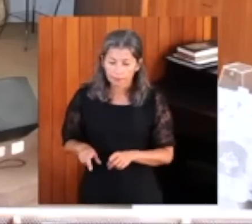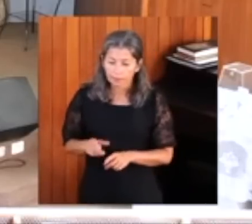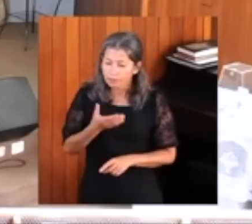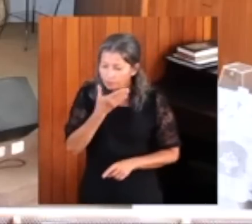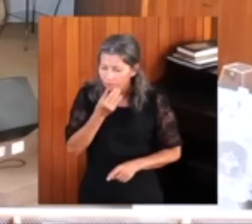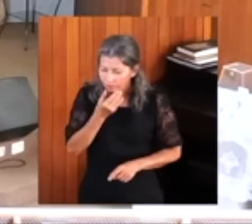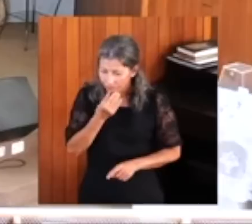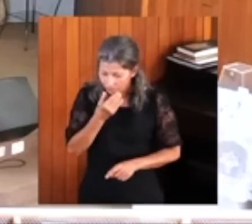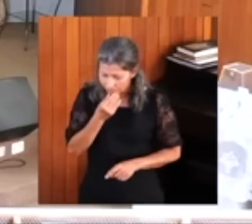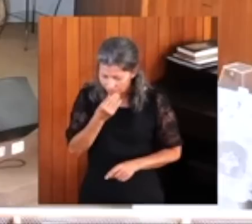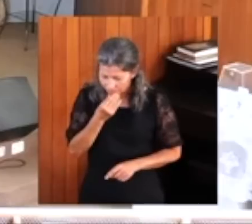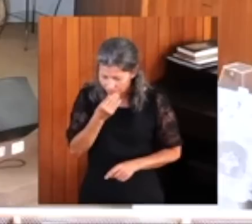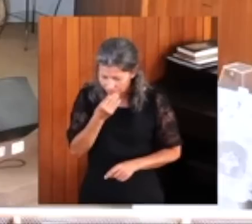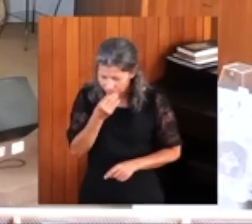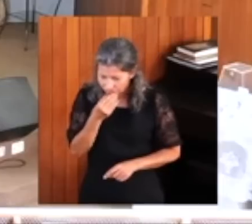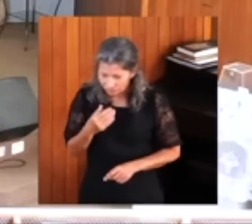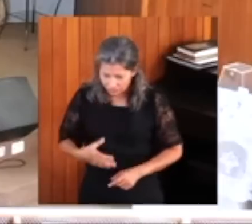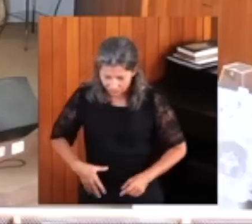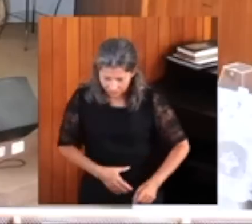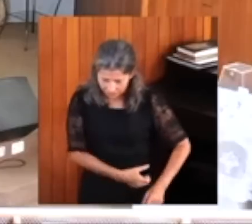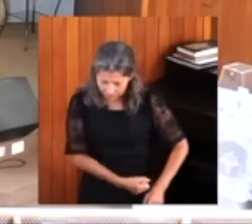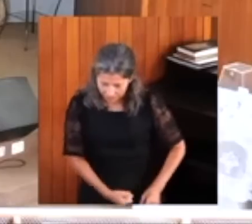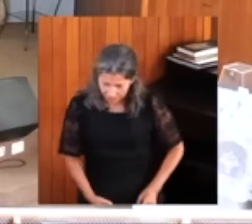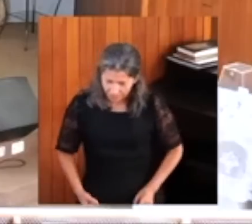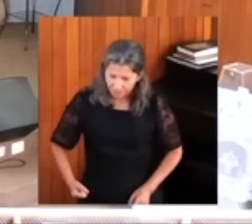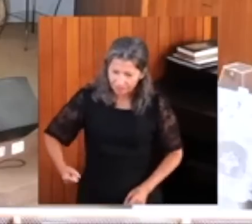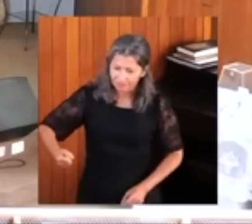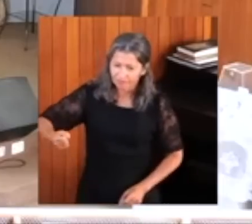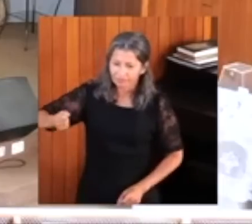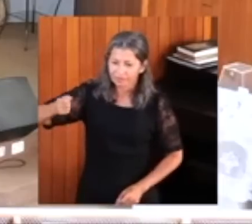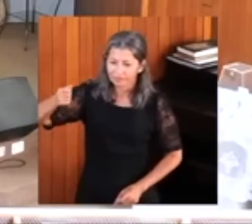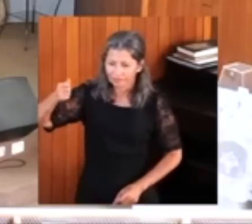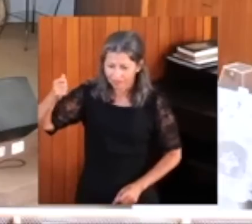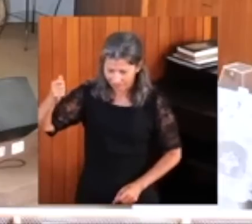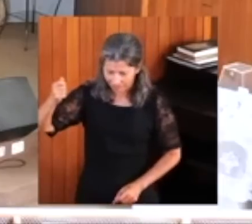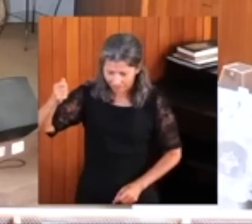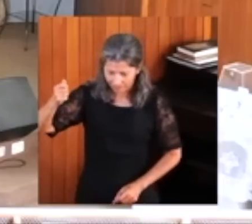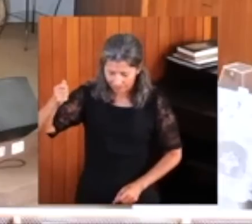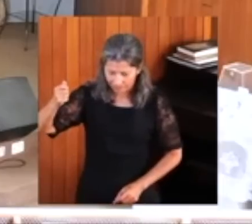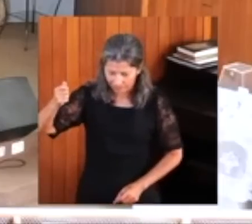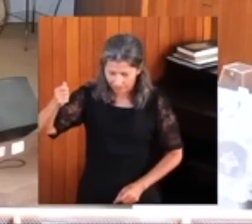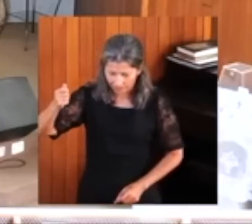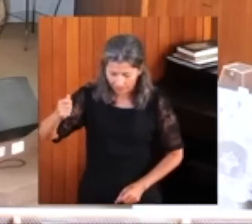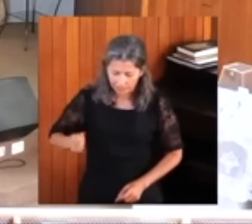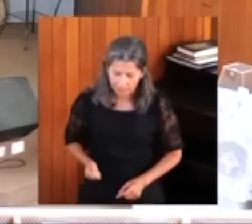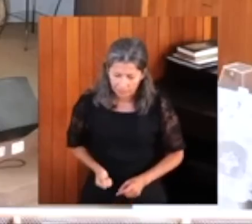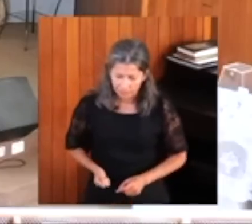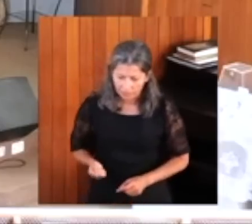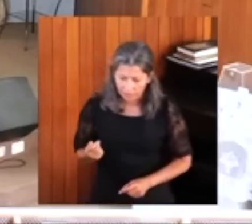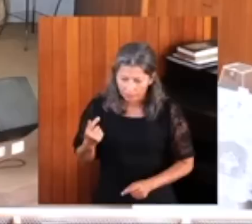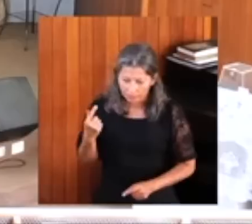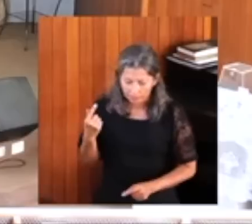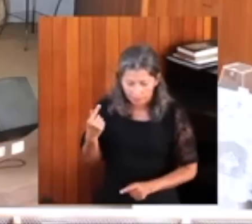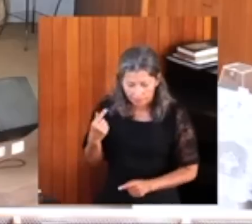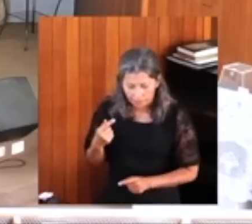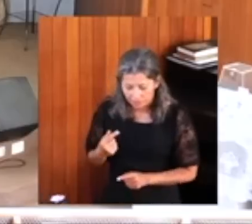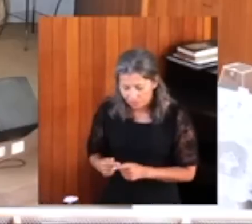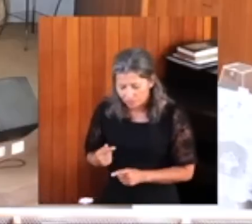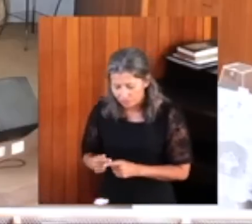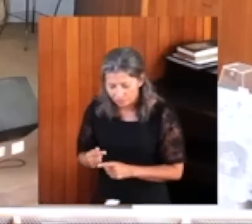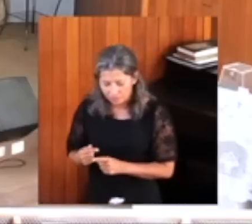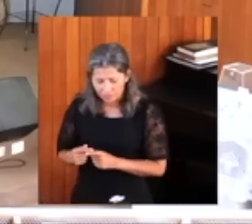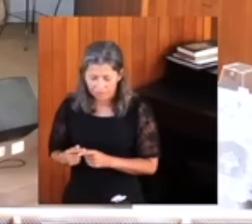grande espada. Quando o Cordeiro quebrou o terceiro selo, ouvi o terceiro ser vivente dizendo: